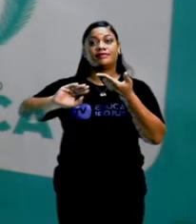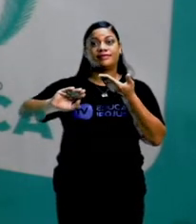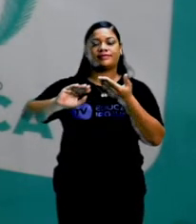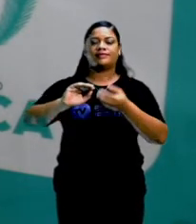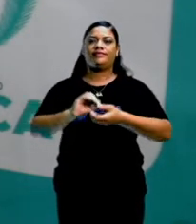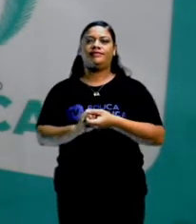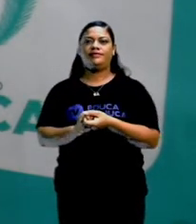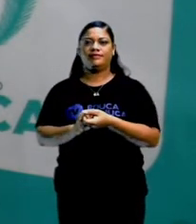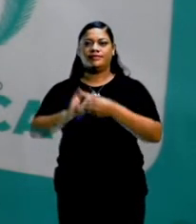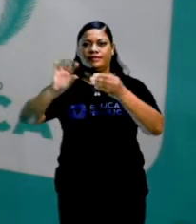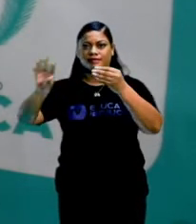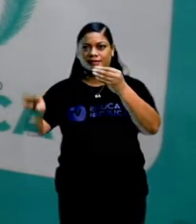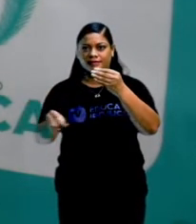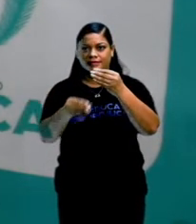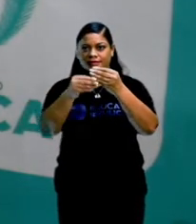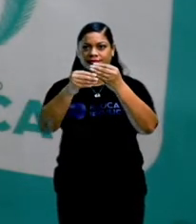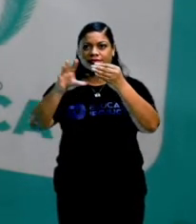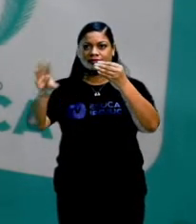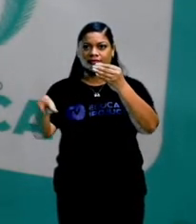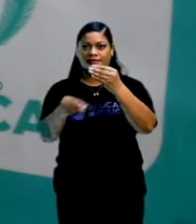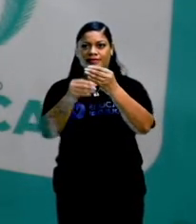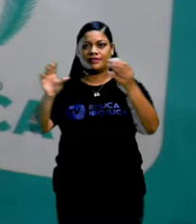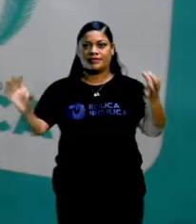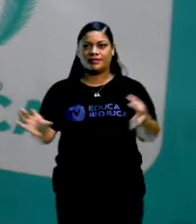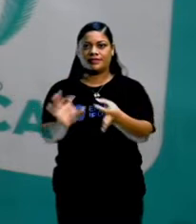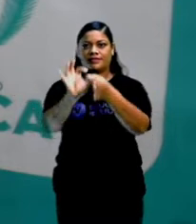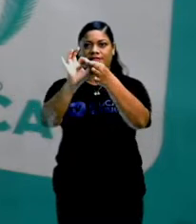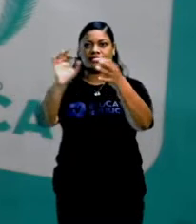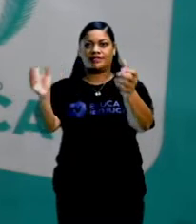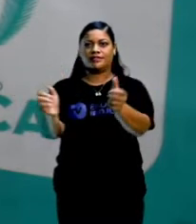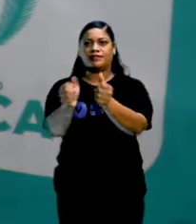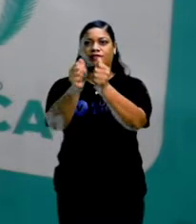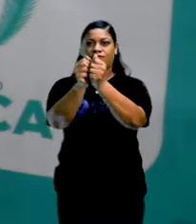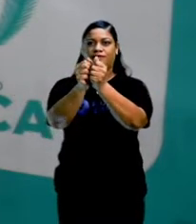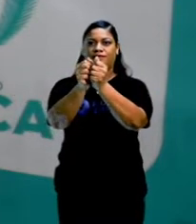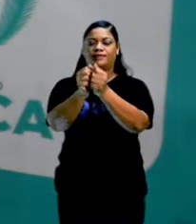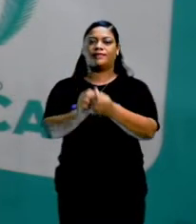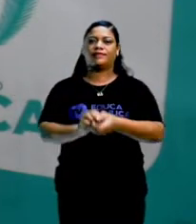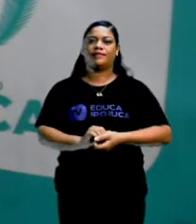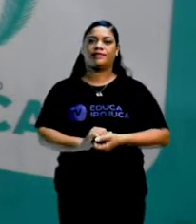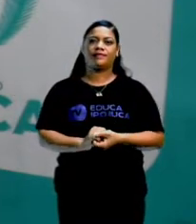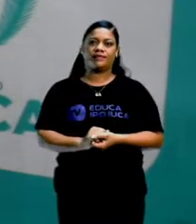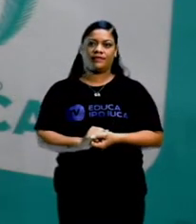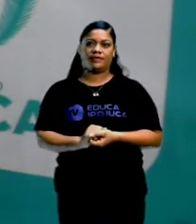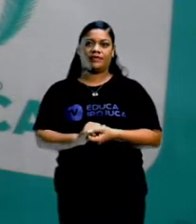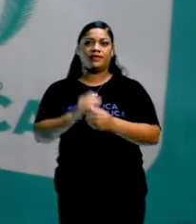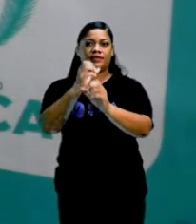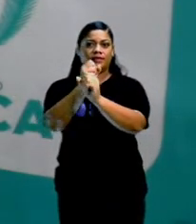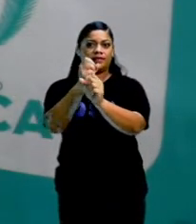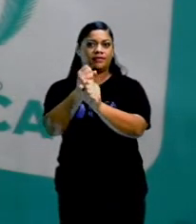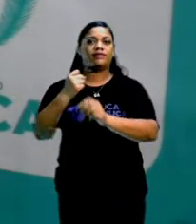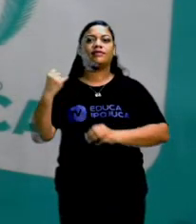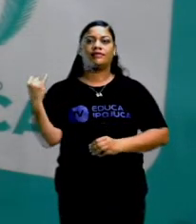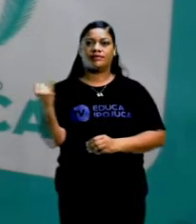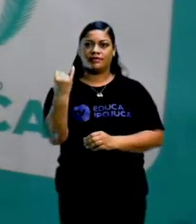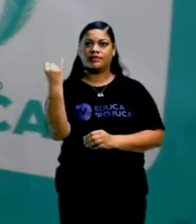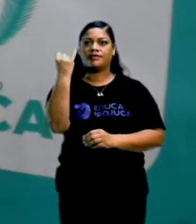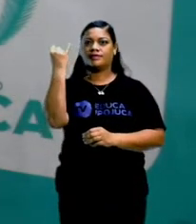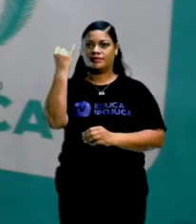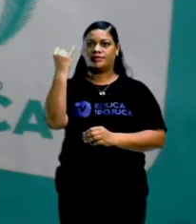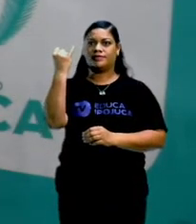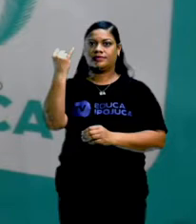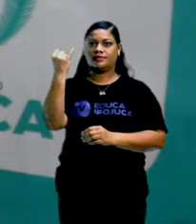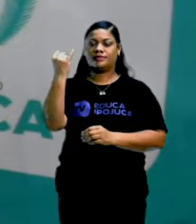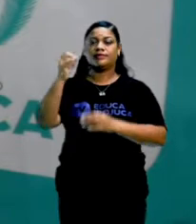E composto significa unir, juntar. Por isso que a adição ela é tão importante na parte